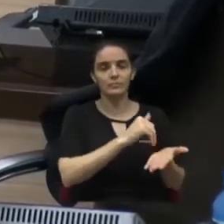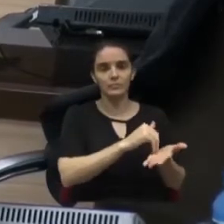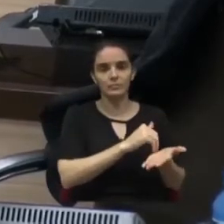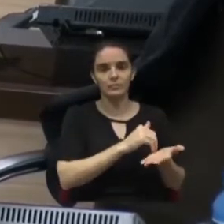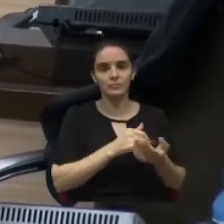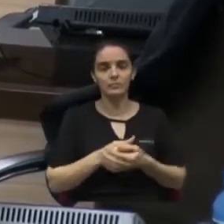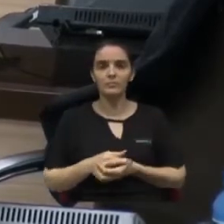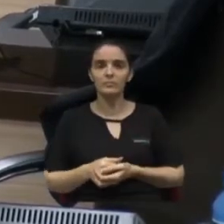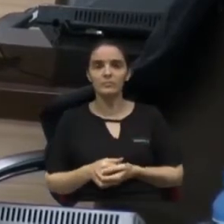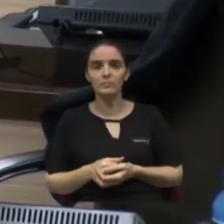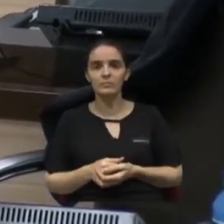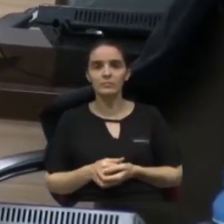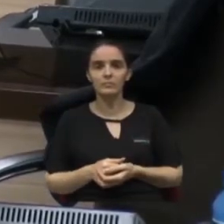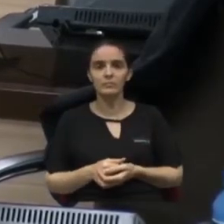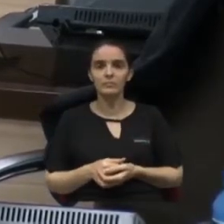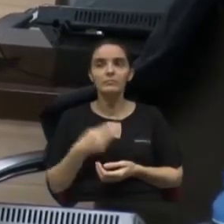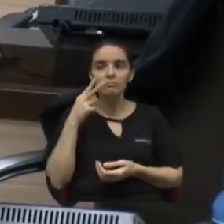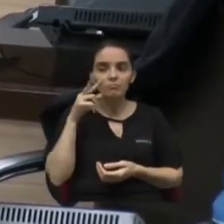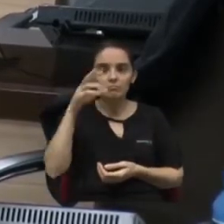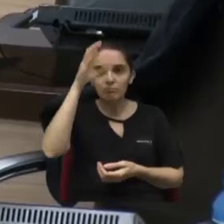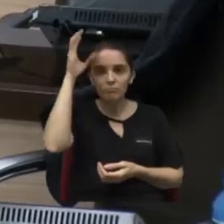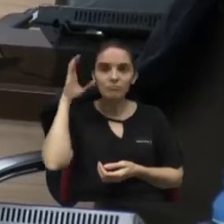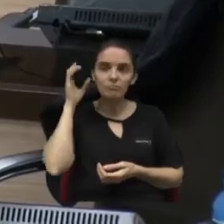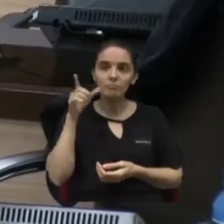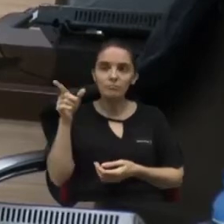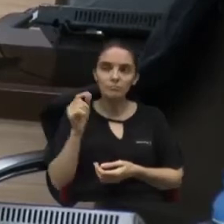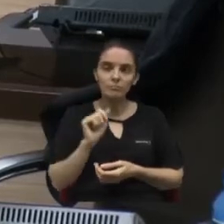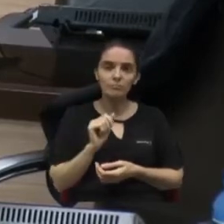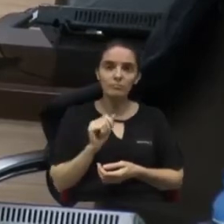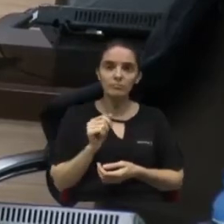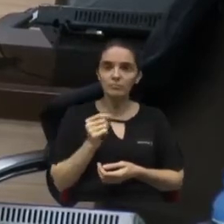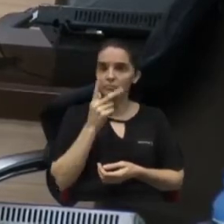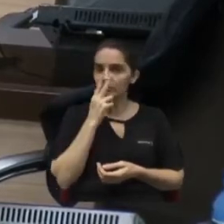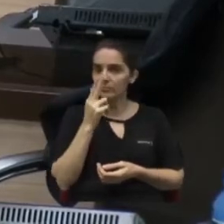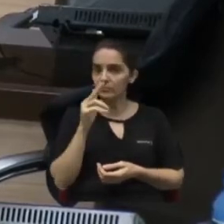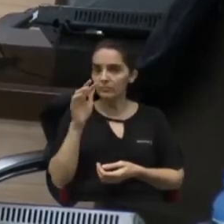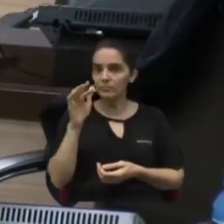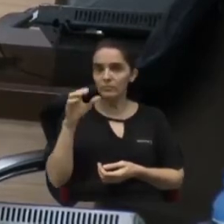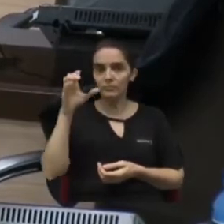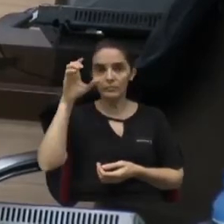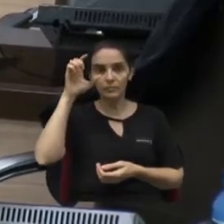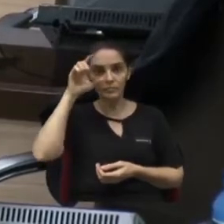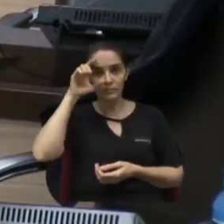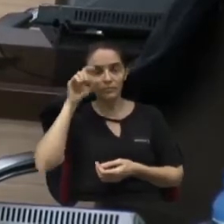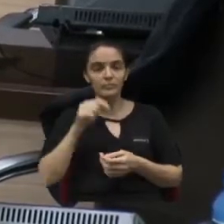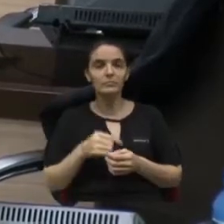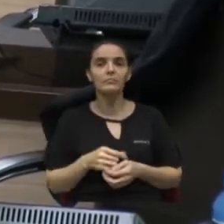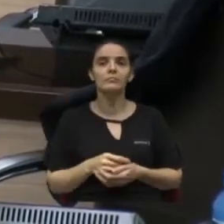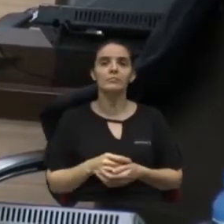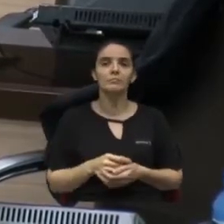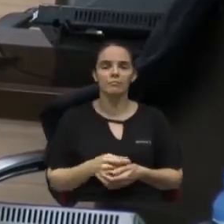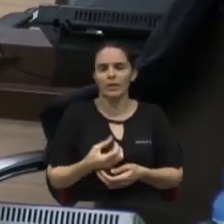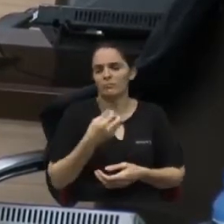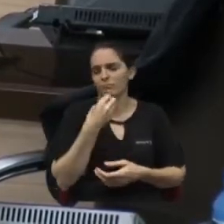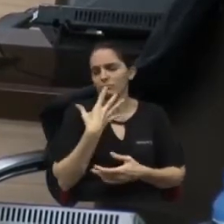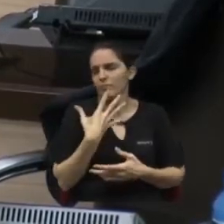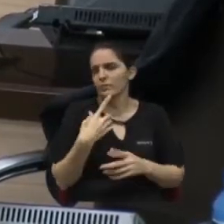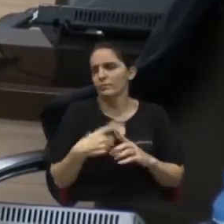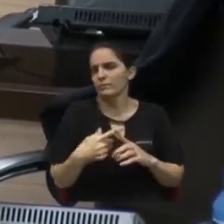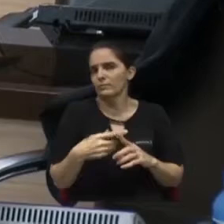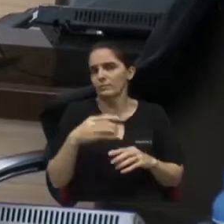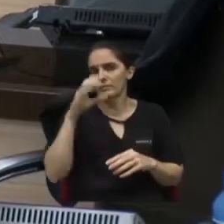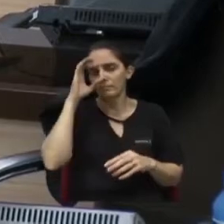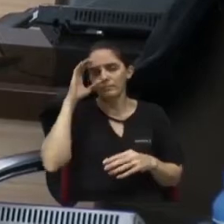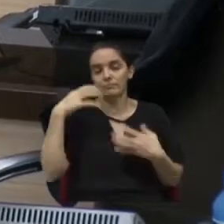determinada ocasião ele olhou para mim e falou assim: você parece muito com o Farid. Eu falei, que bom, né? Me senti elogiada. Não acho que sou parecida, mas